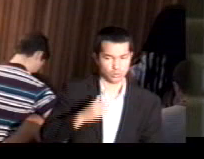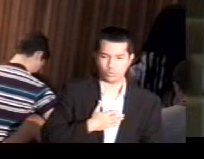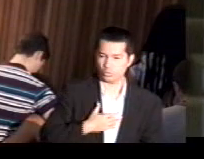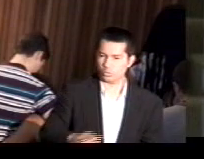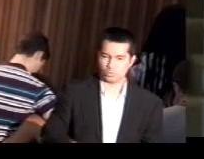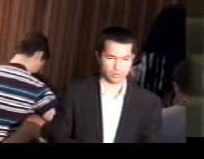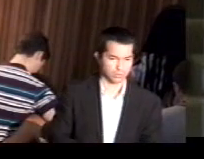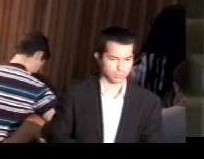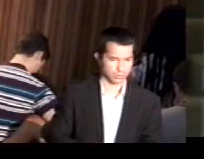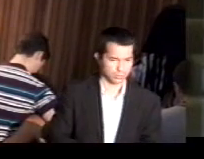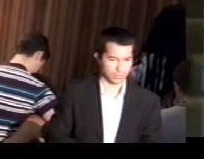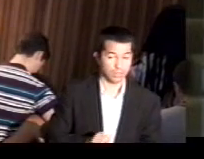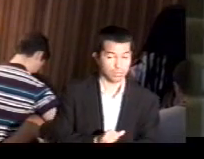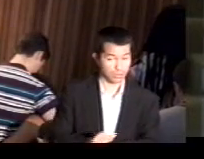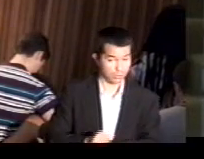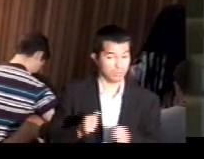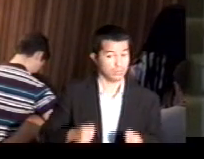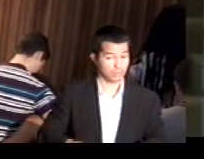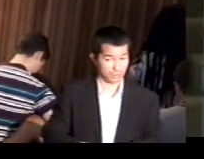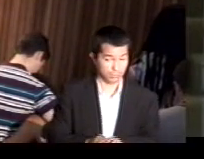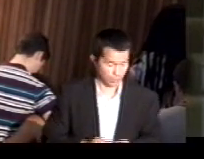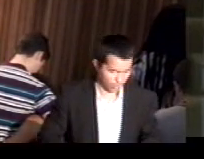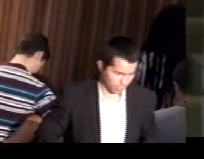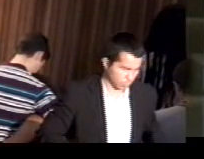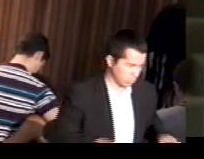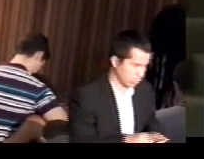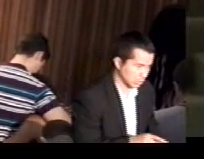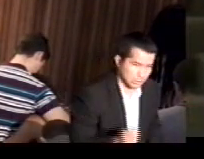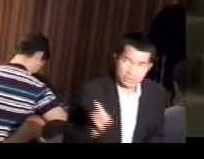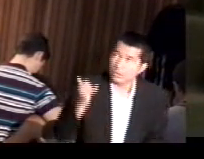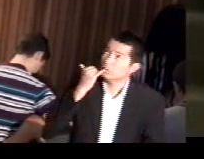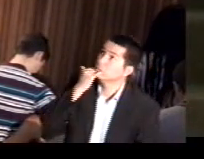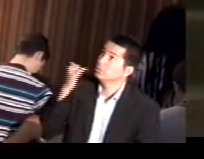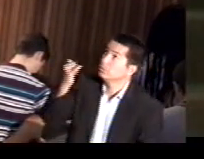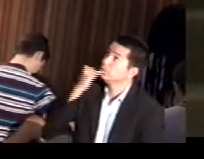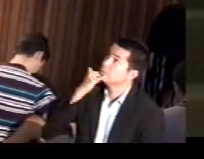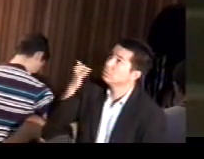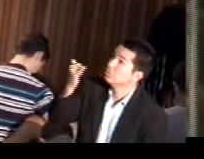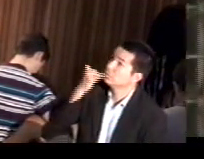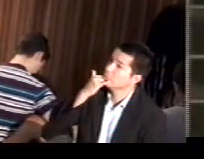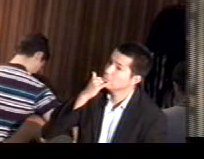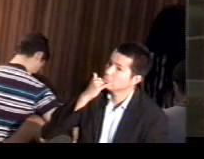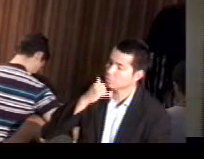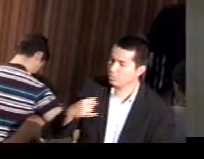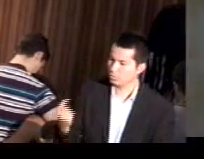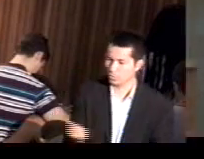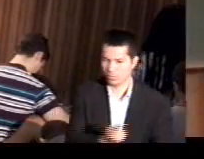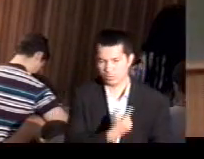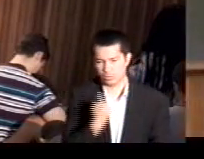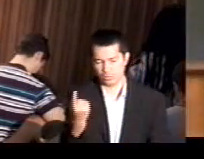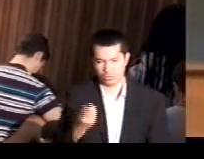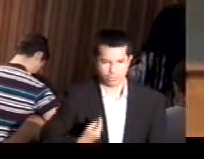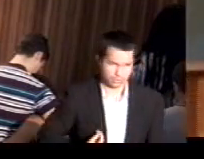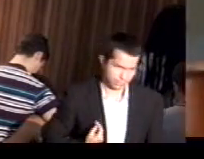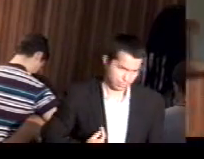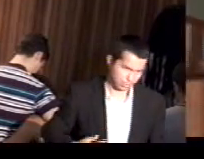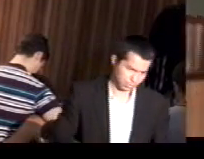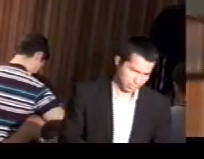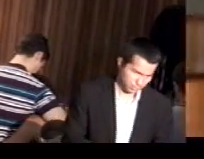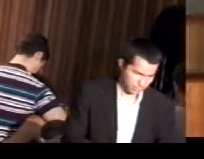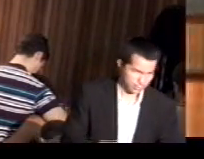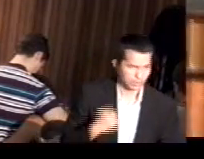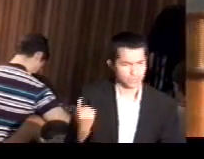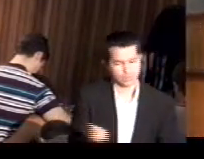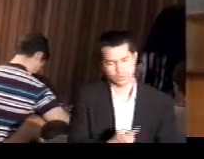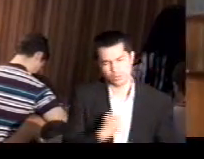e reconstruir os seus altares. É assim que funciona na nossa vida. A gente volta e reconstrói os